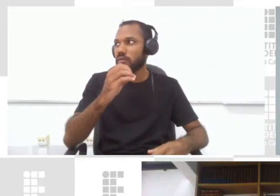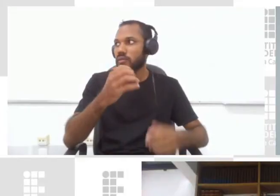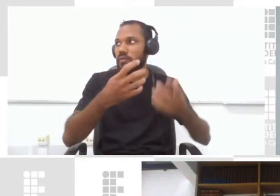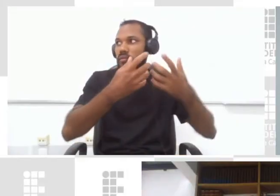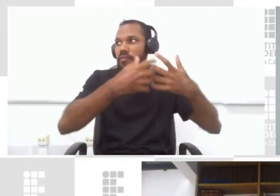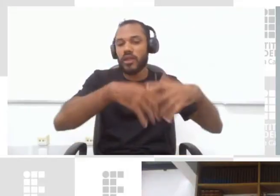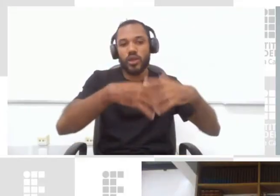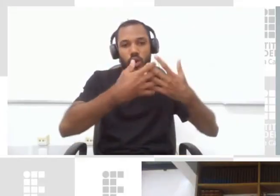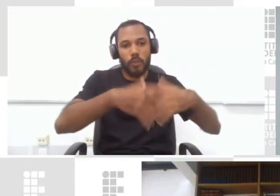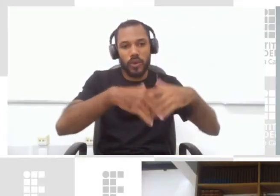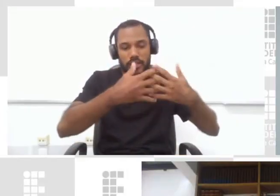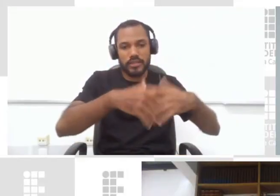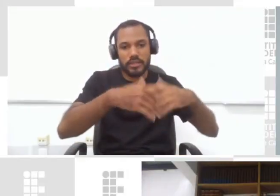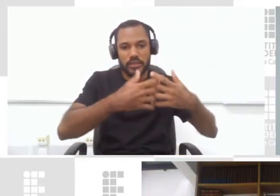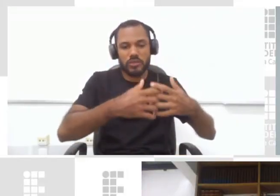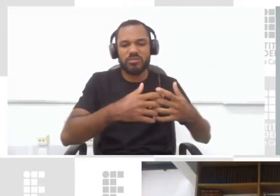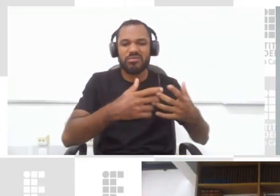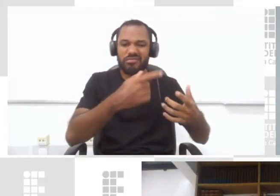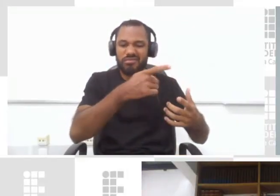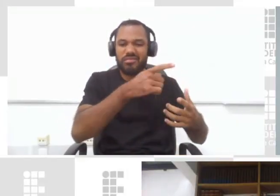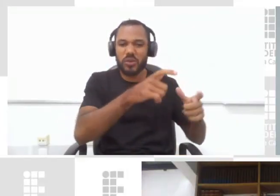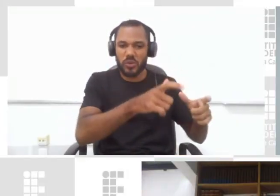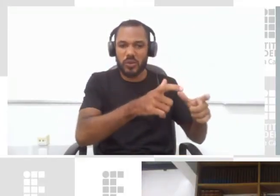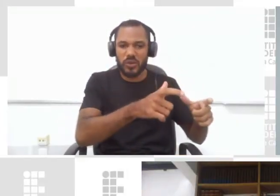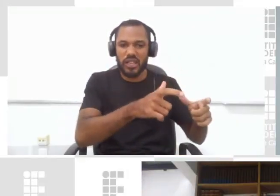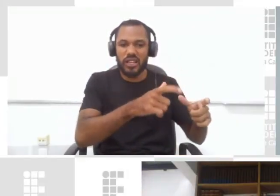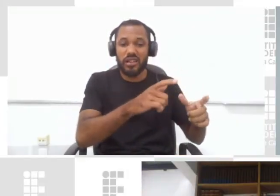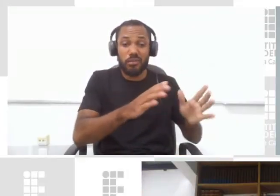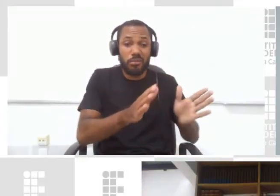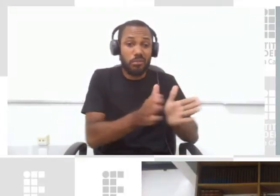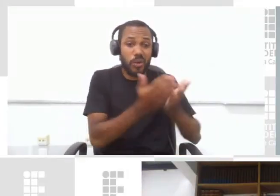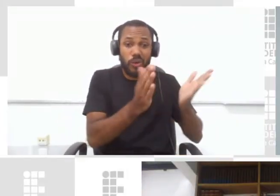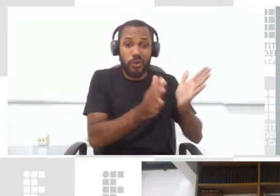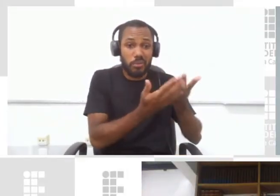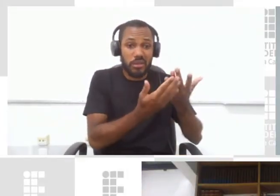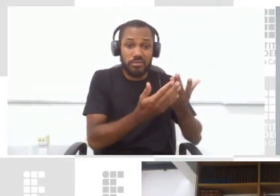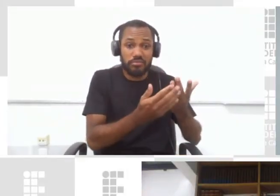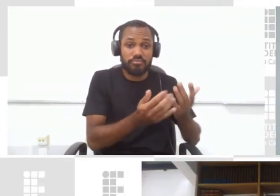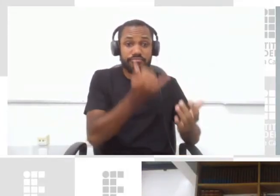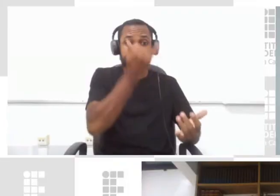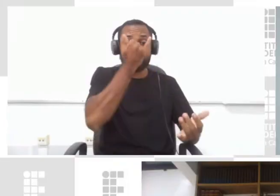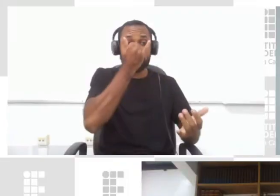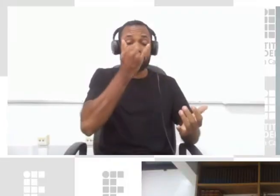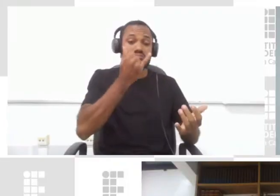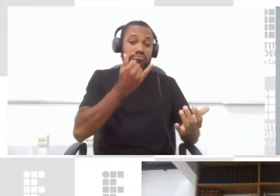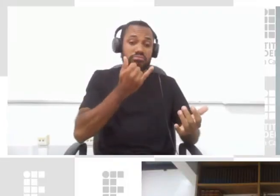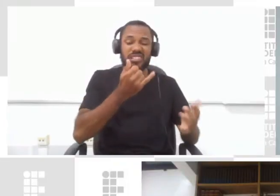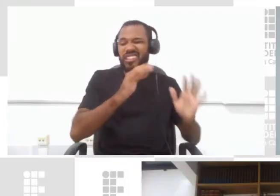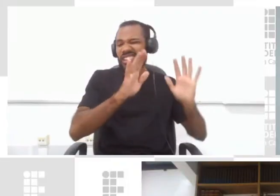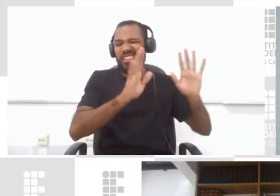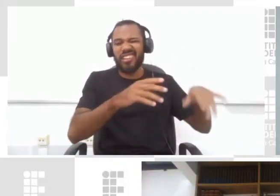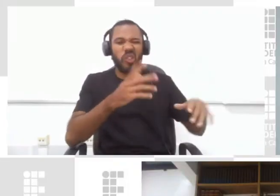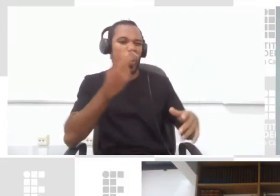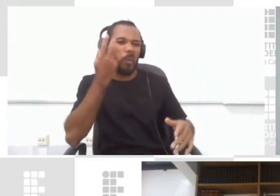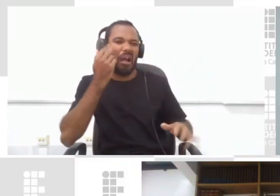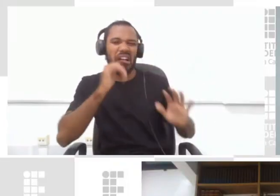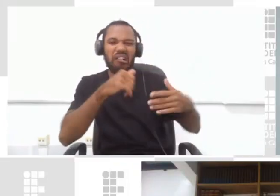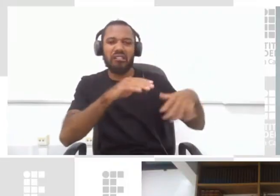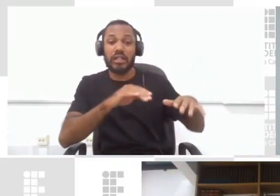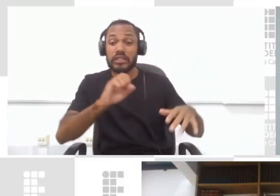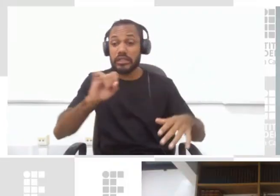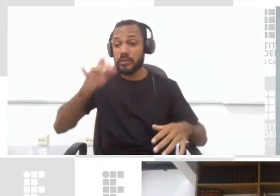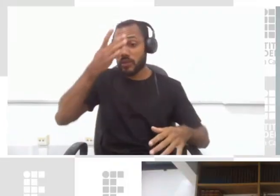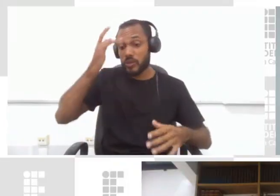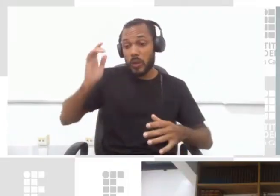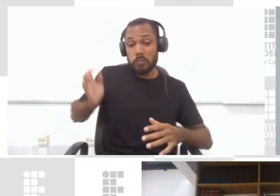ocasionou. E agora, recentemente, novamente, nós tivemos agora, na semana passada, também no Rio de Janeiro, na região de Petrópolis, etc., etc., 25